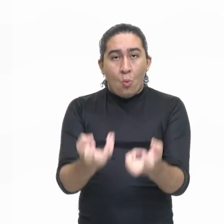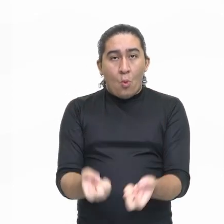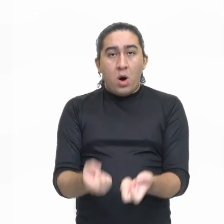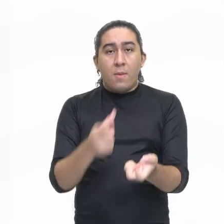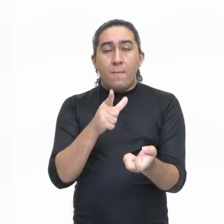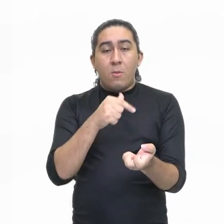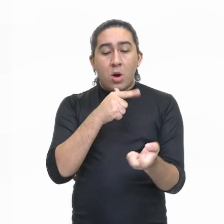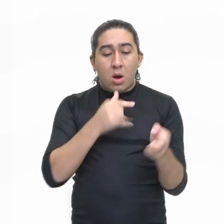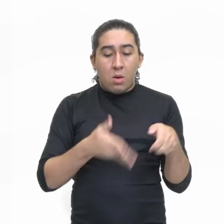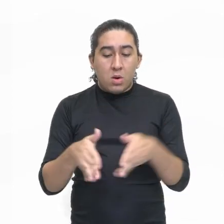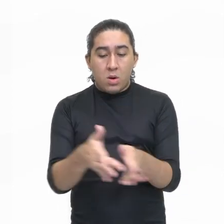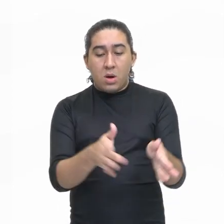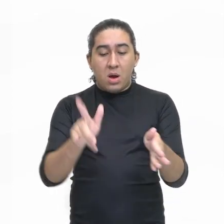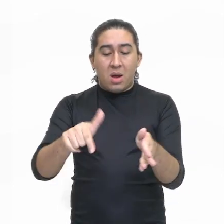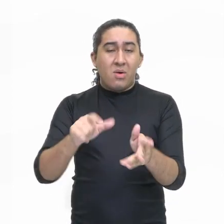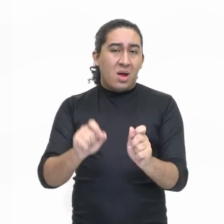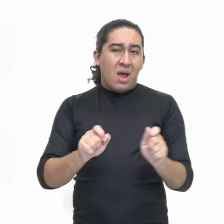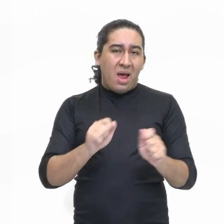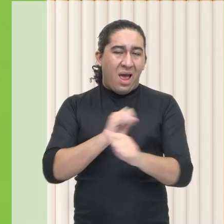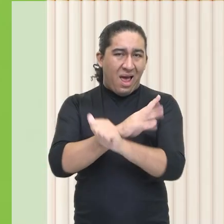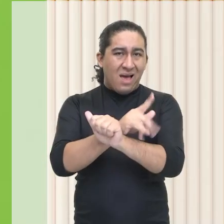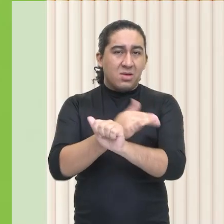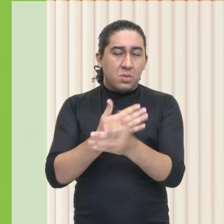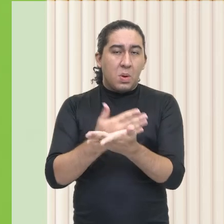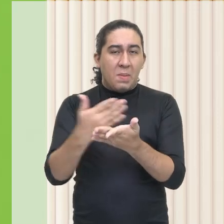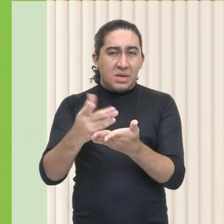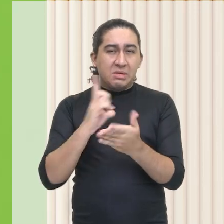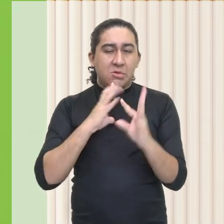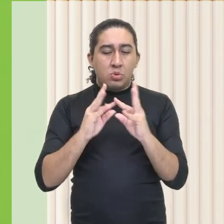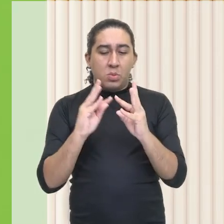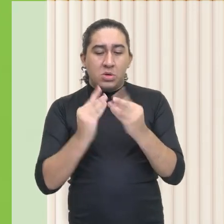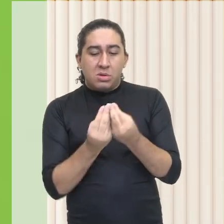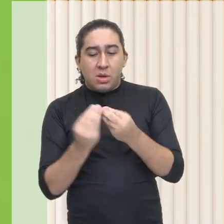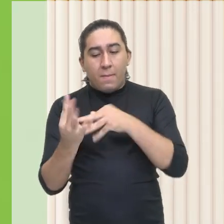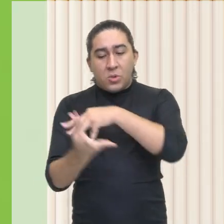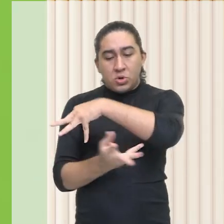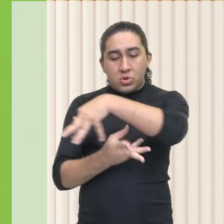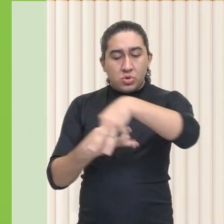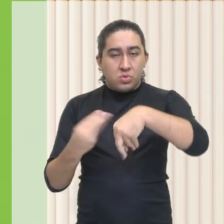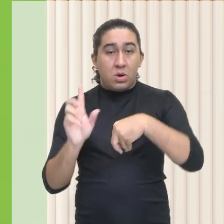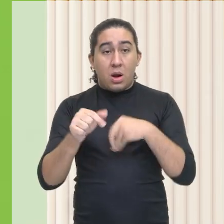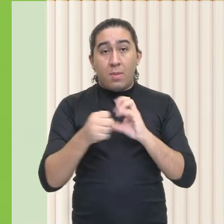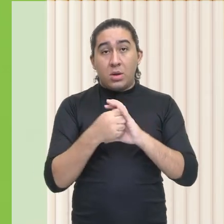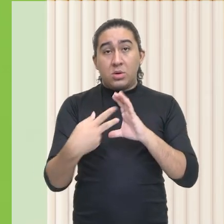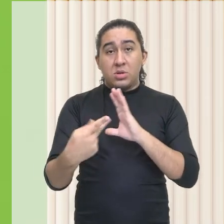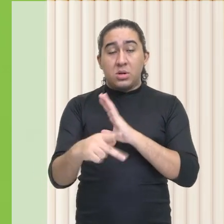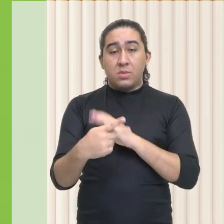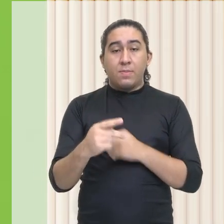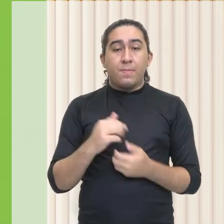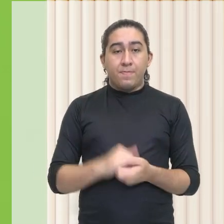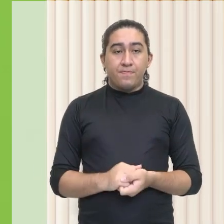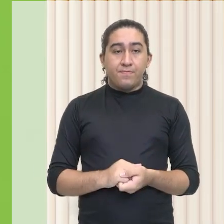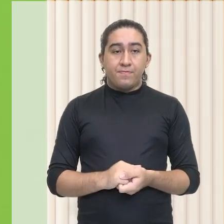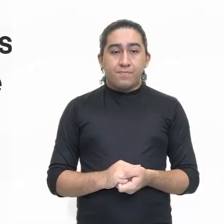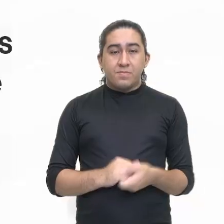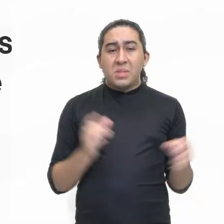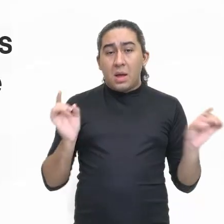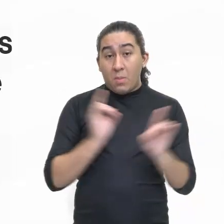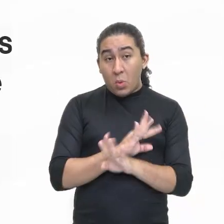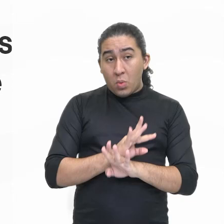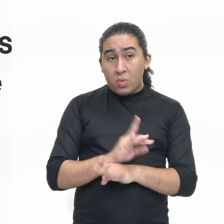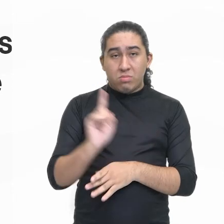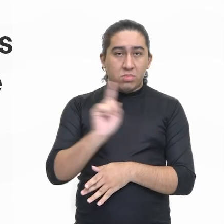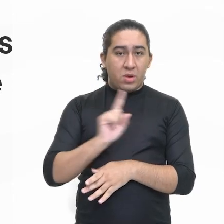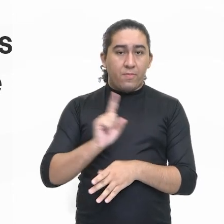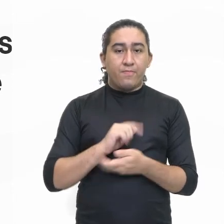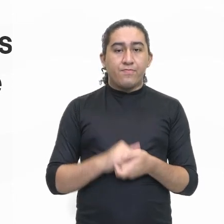rio, tornando esse rio levemente ácido. É uma característica aí desse bioma. Mas não para por aí,